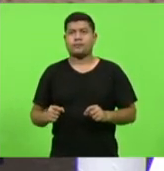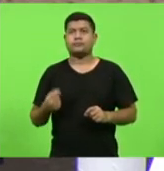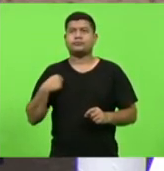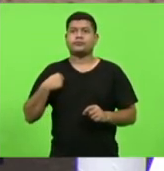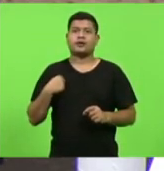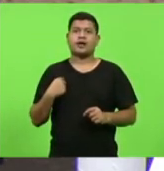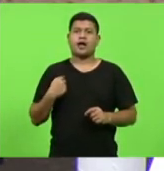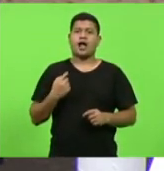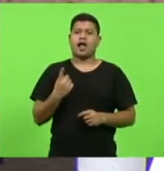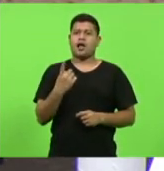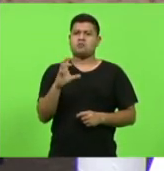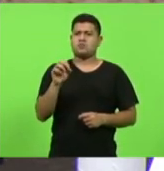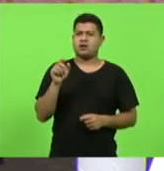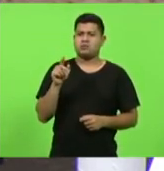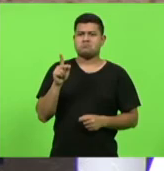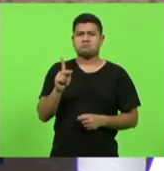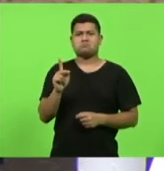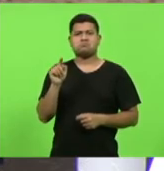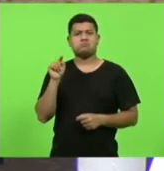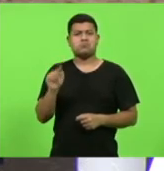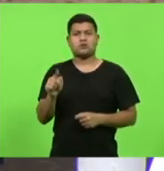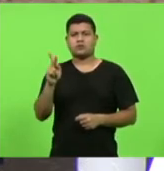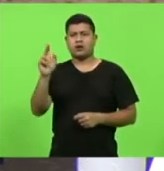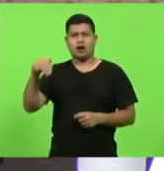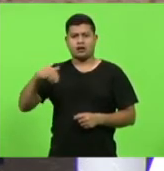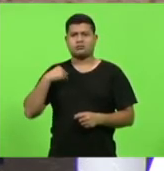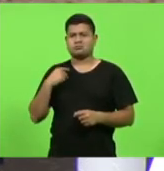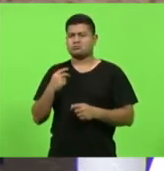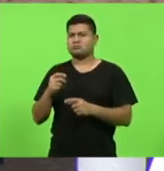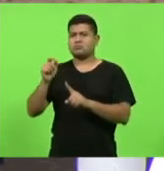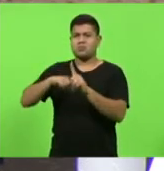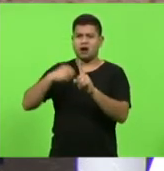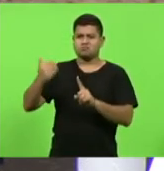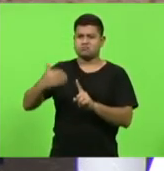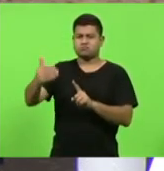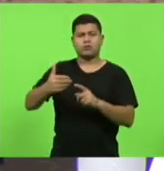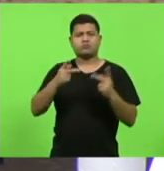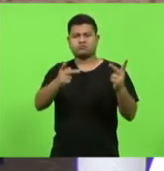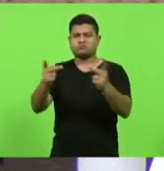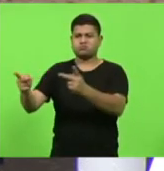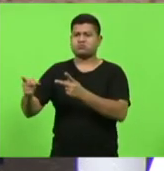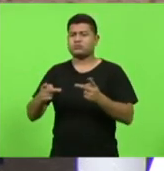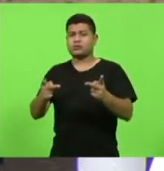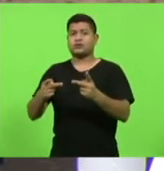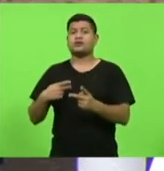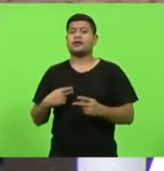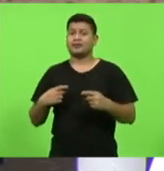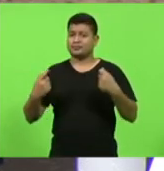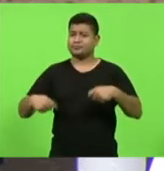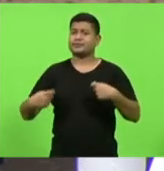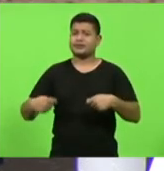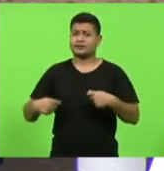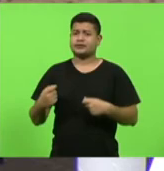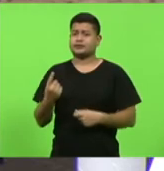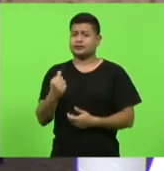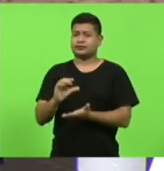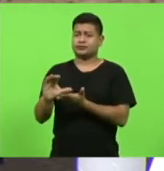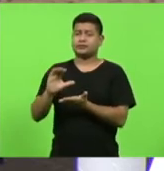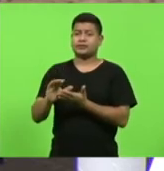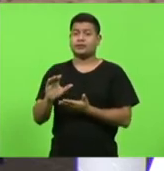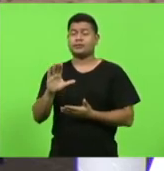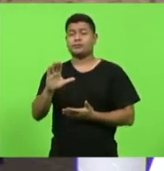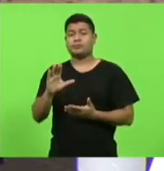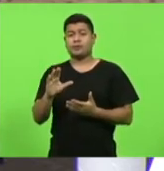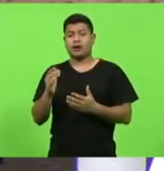mês em Santa Catarina, que as nossas SC precisam efetivamente de um investimento. Mas fui convencido pela Comissão